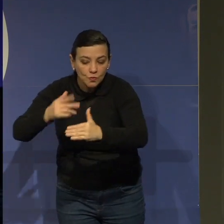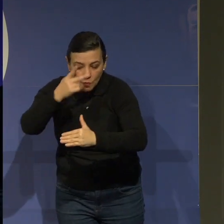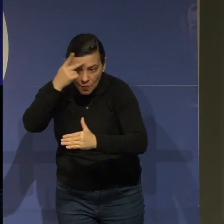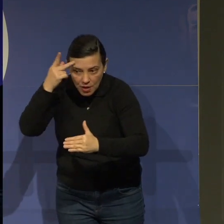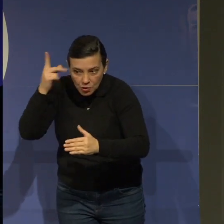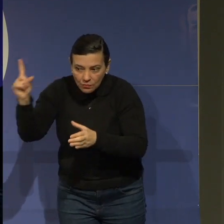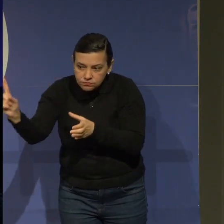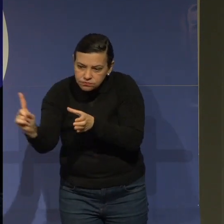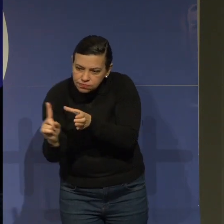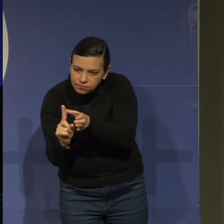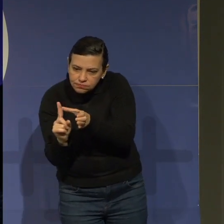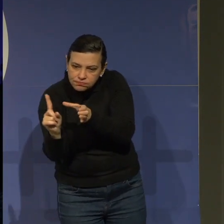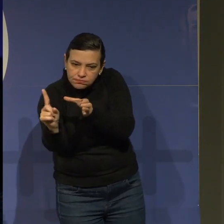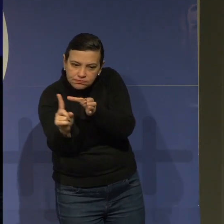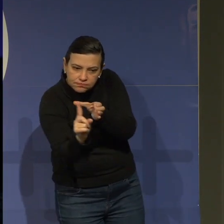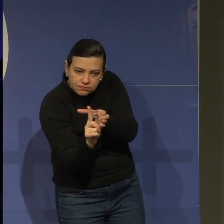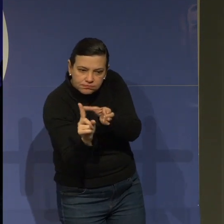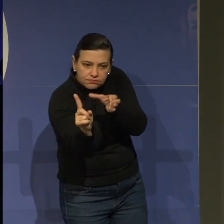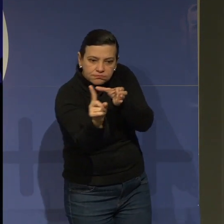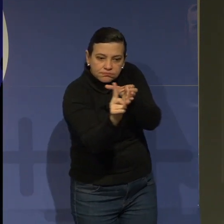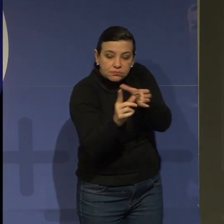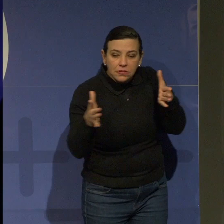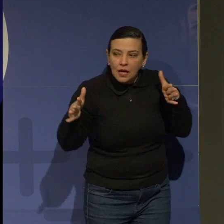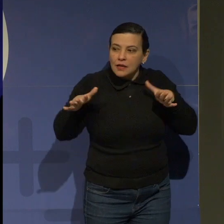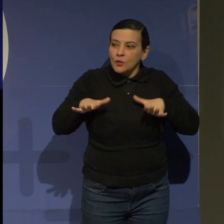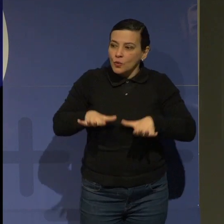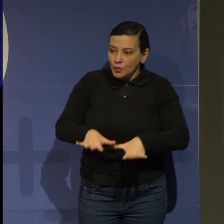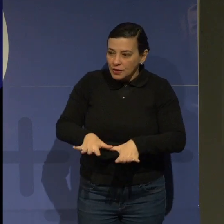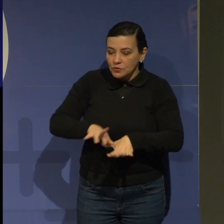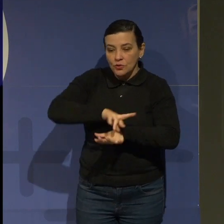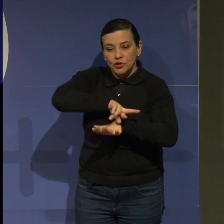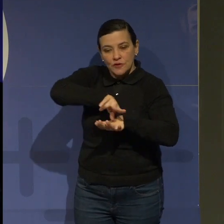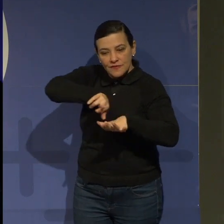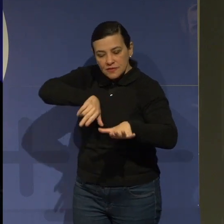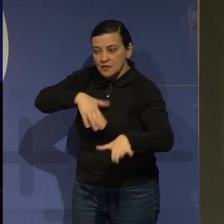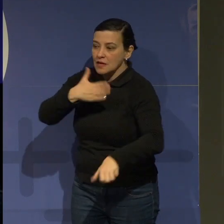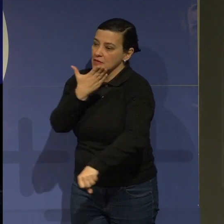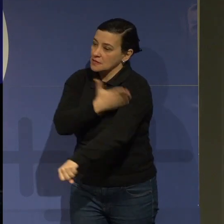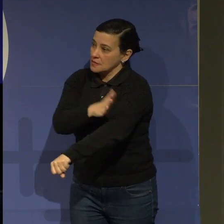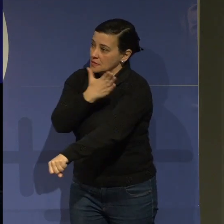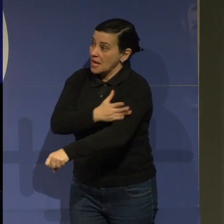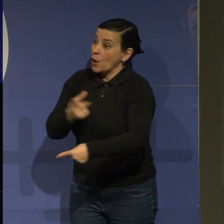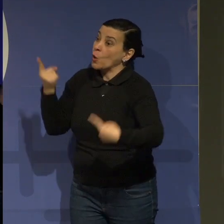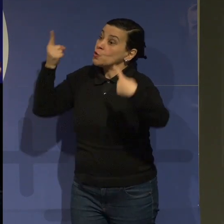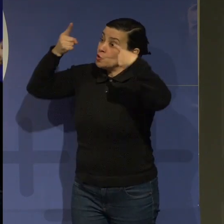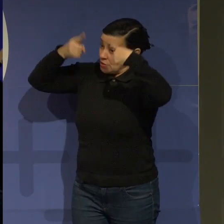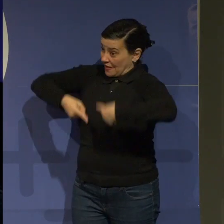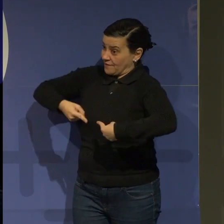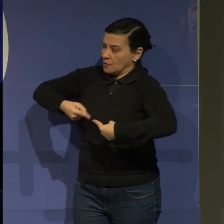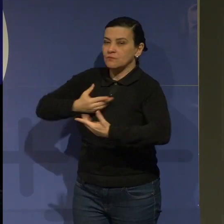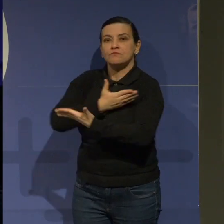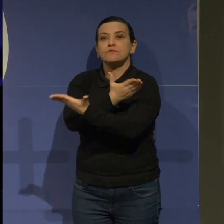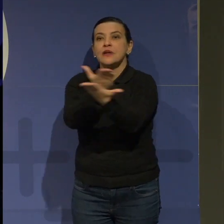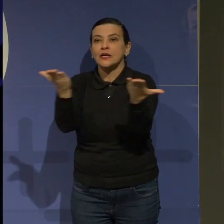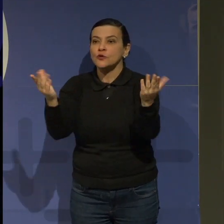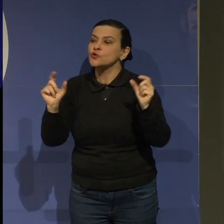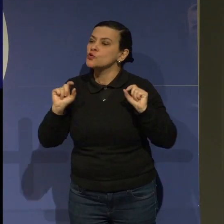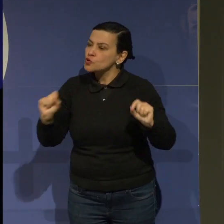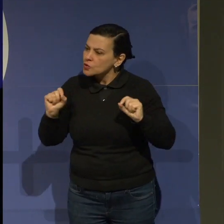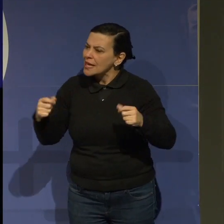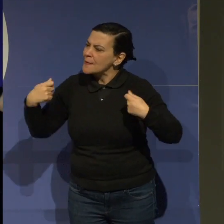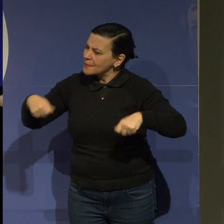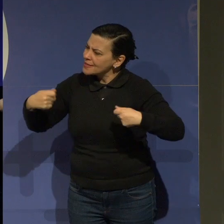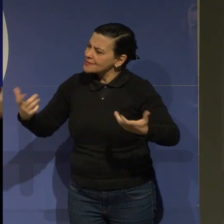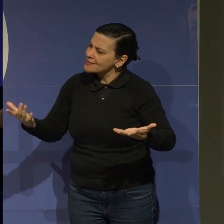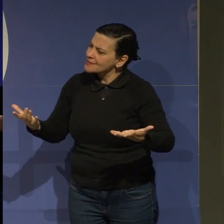gente está aprendendo a conviver com a diversidade. Então, eu coloco como desafio para todo mundo ser